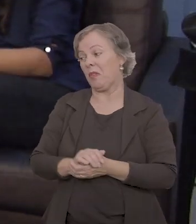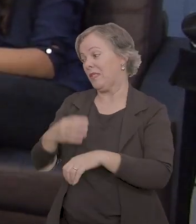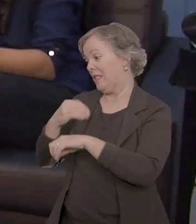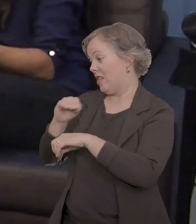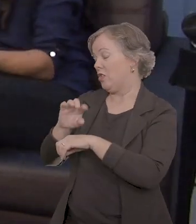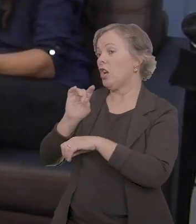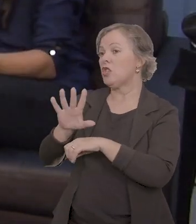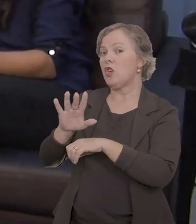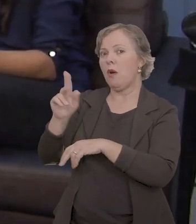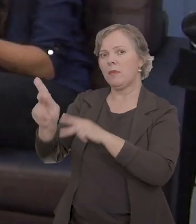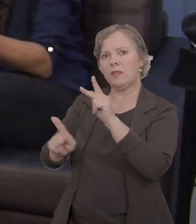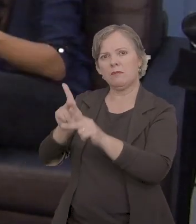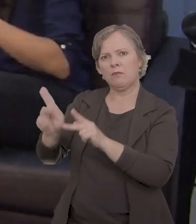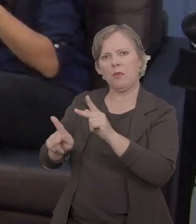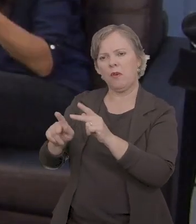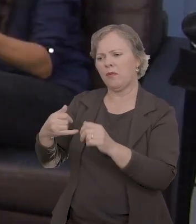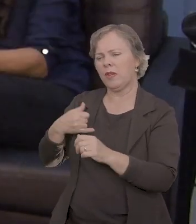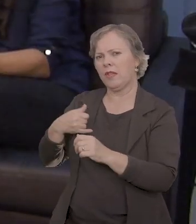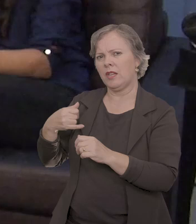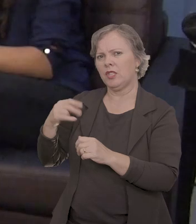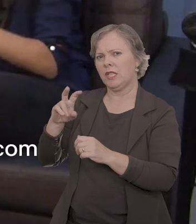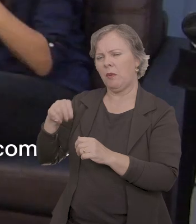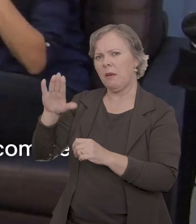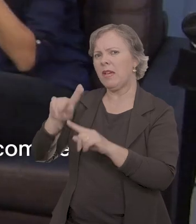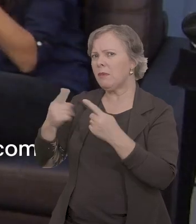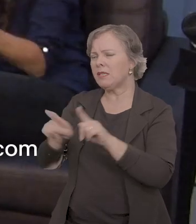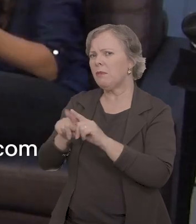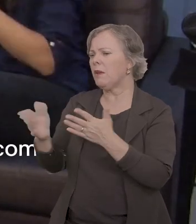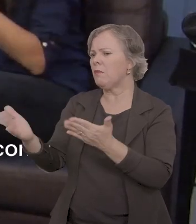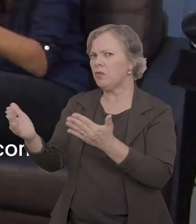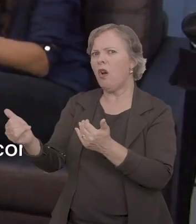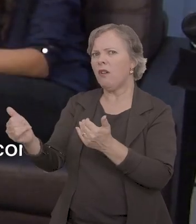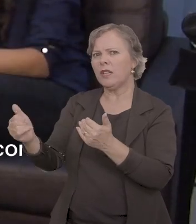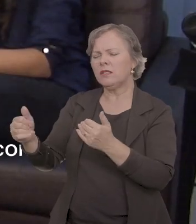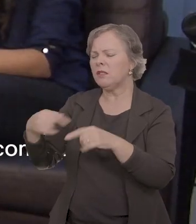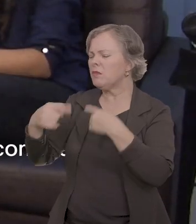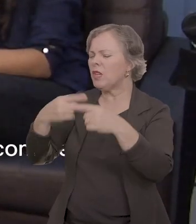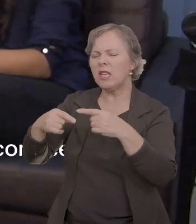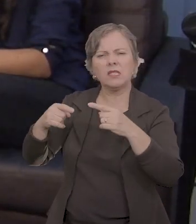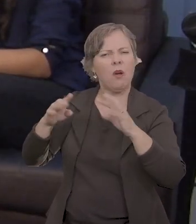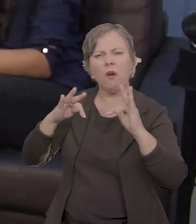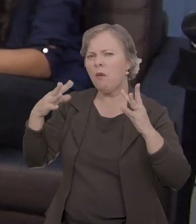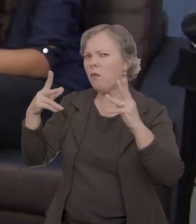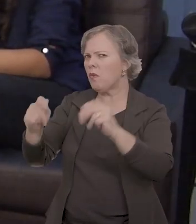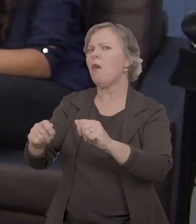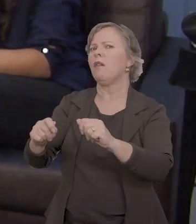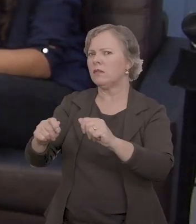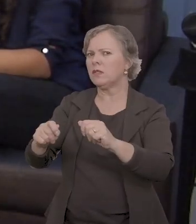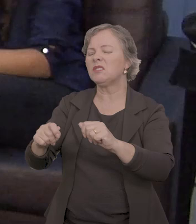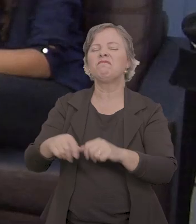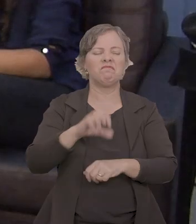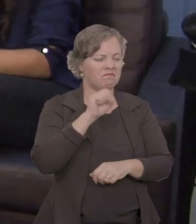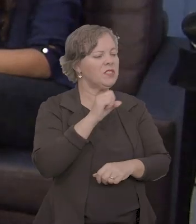não só pro público mais 50, né, que é o público que a gente está falando, mas também para outras gerações, né, Guilherme? Com certeza. Aí se a gente